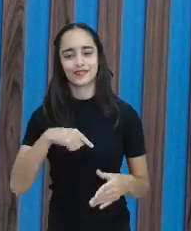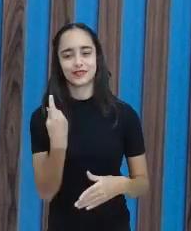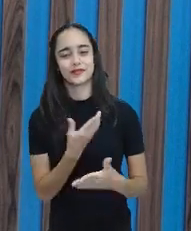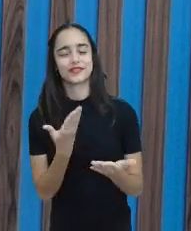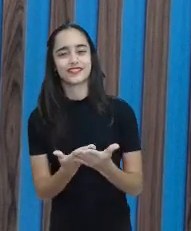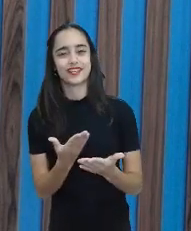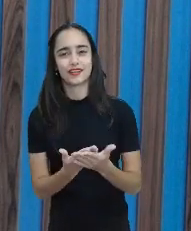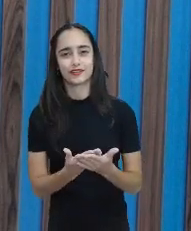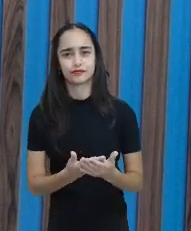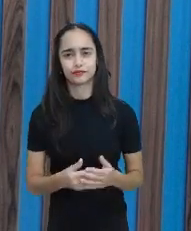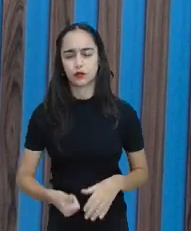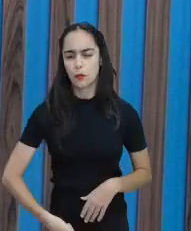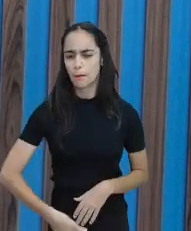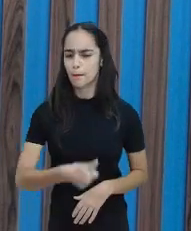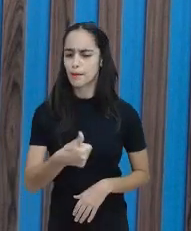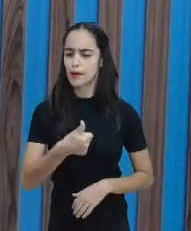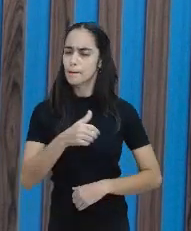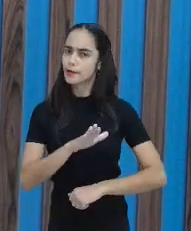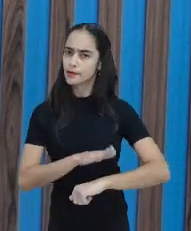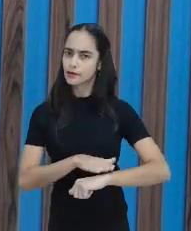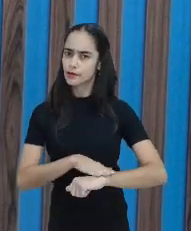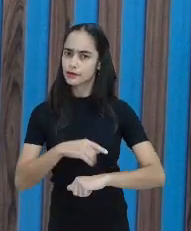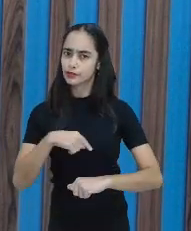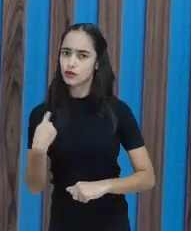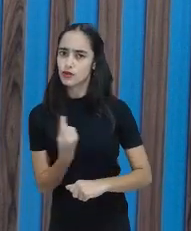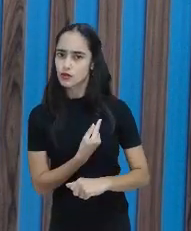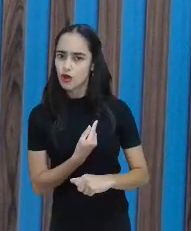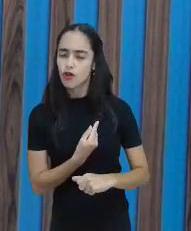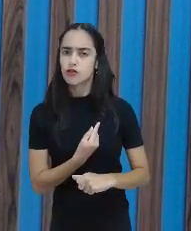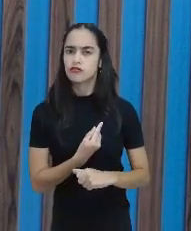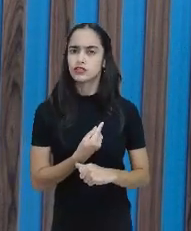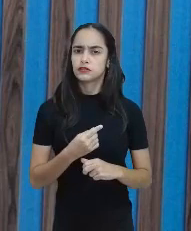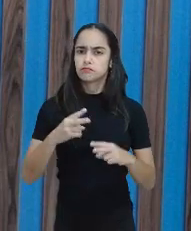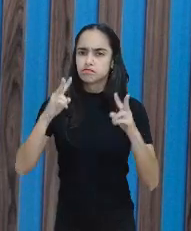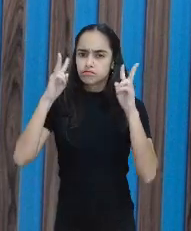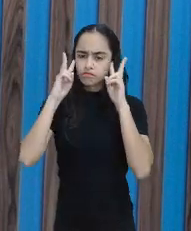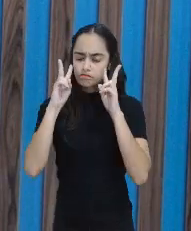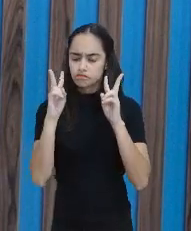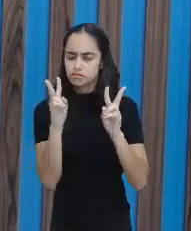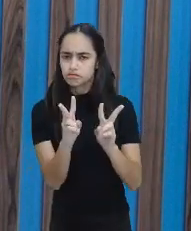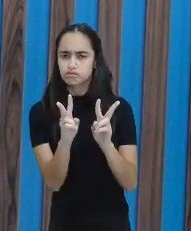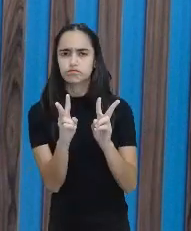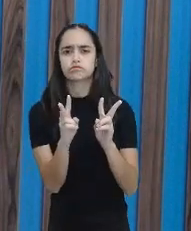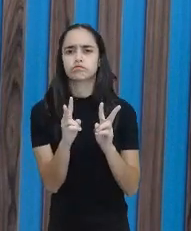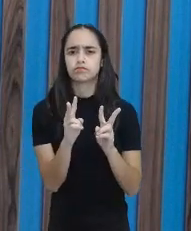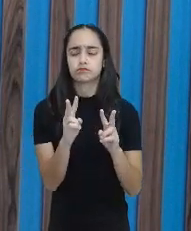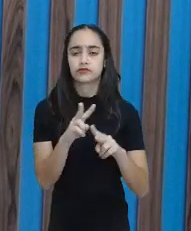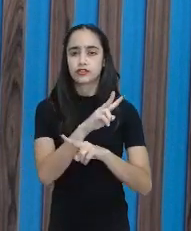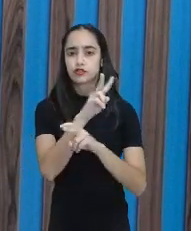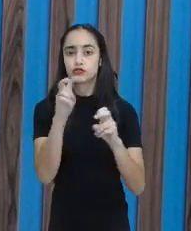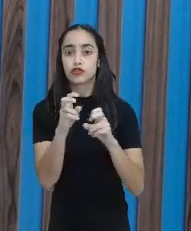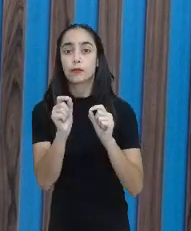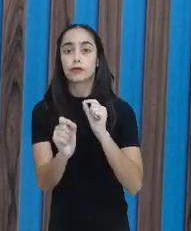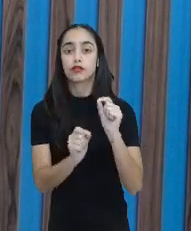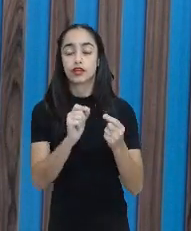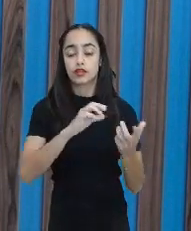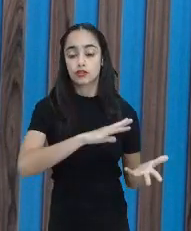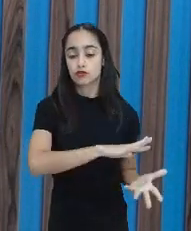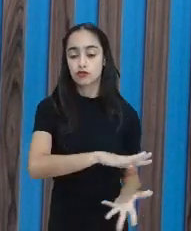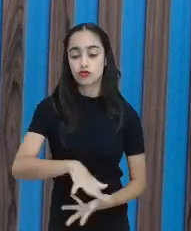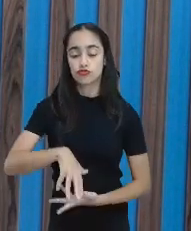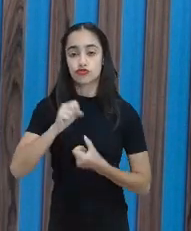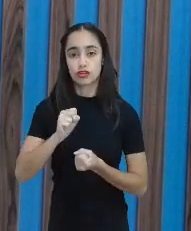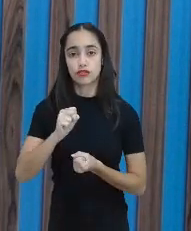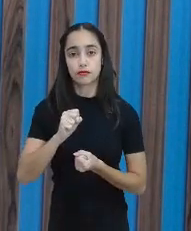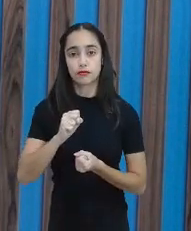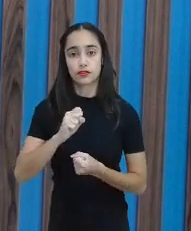né? Esse primeiro momento a gente vai, né, dar um olhar aqui para as questões aí da sustentabilidade, né? E